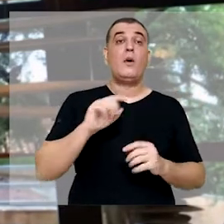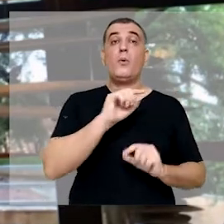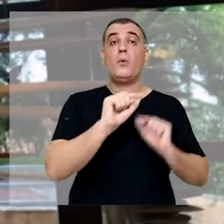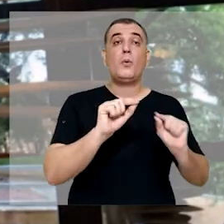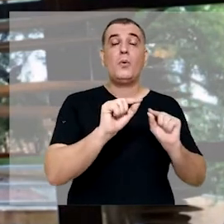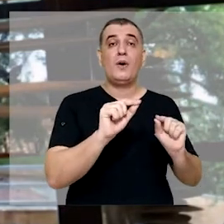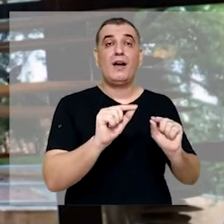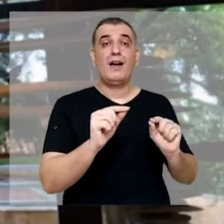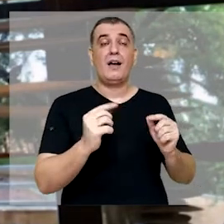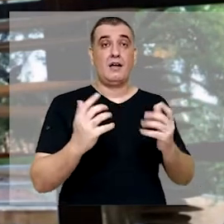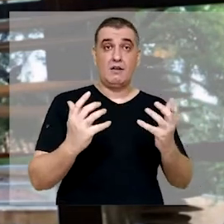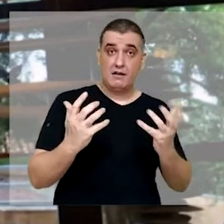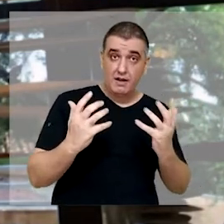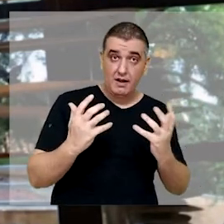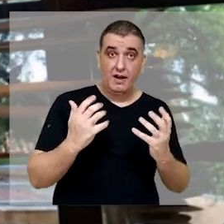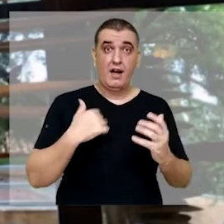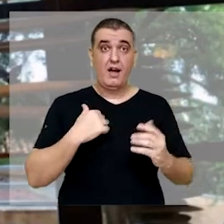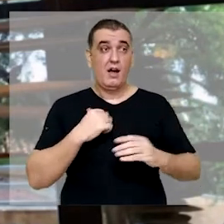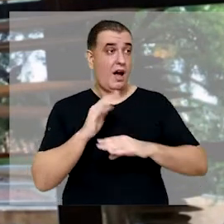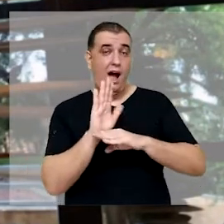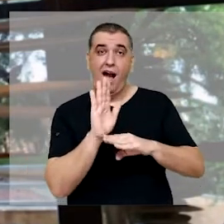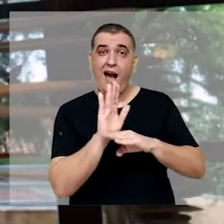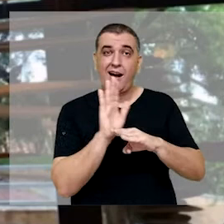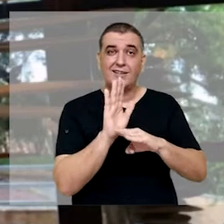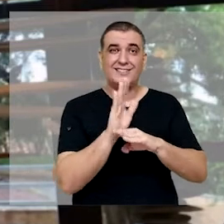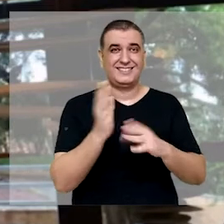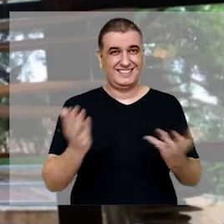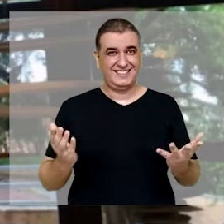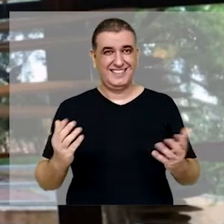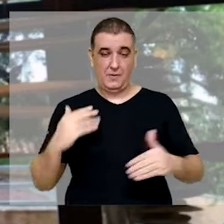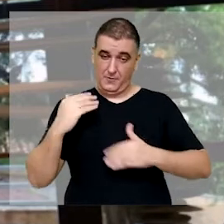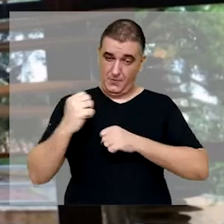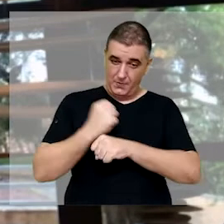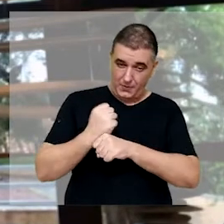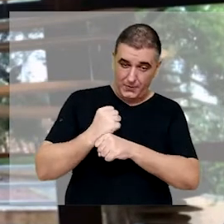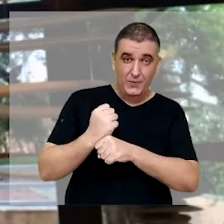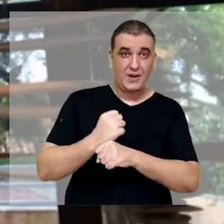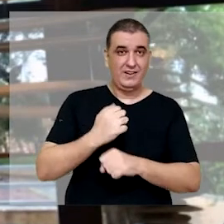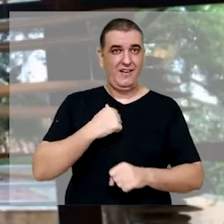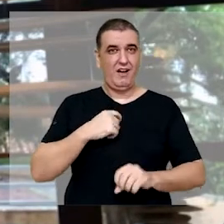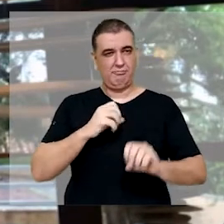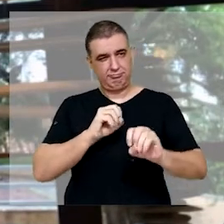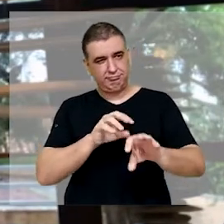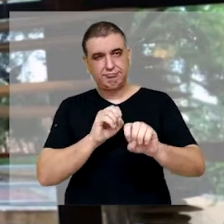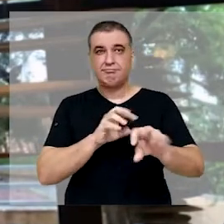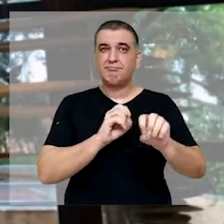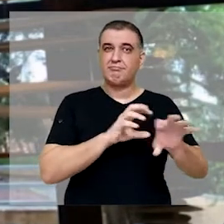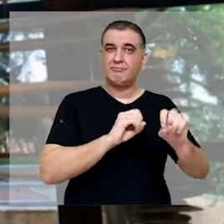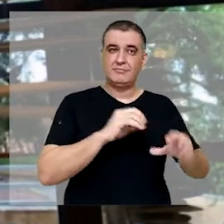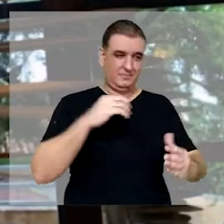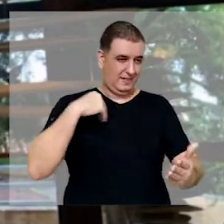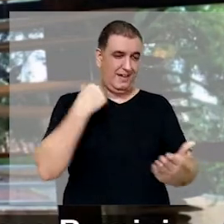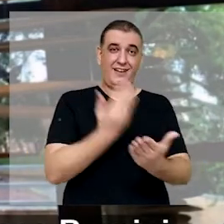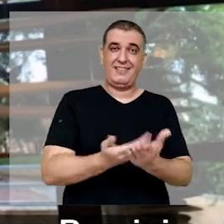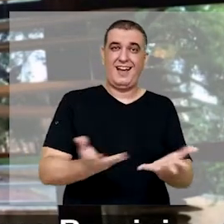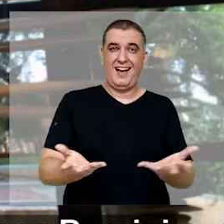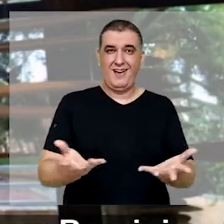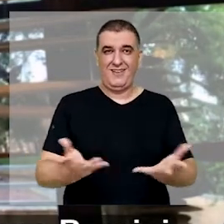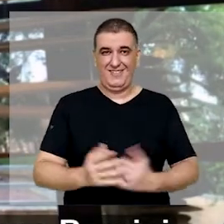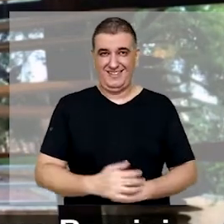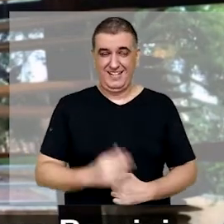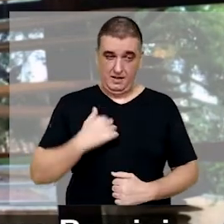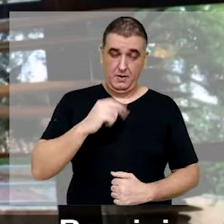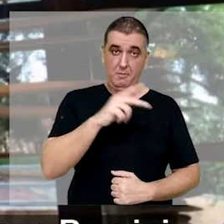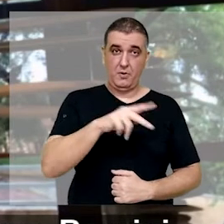Esse é um percurso de mais do que 30 anos, que continua até agora, e estou como professora sênior na pós-graduação